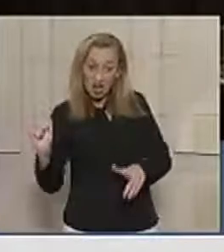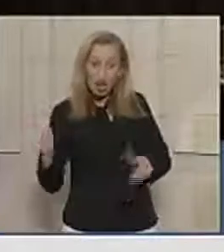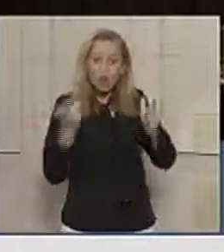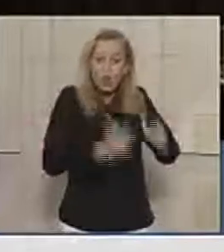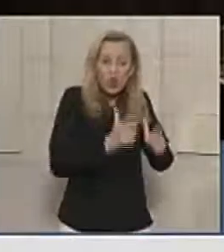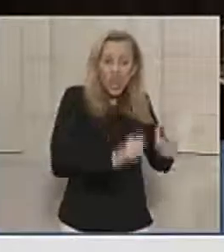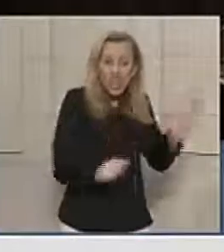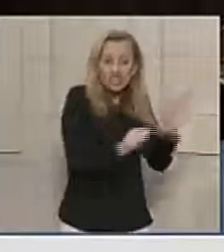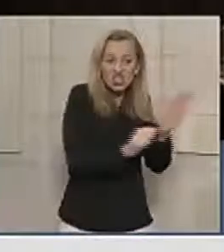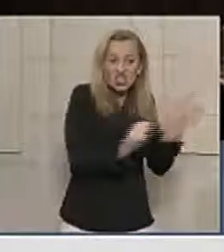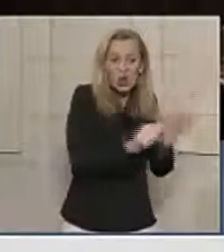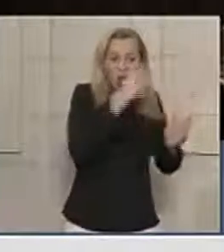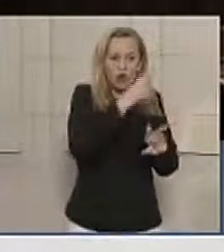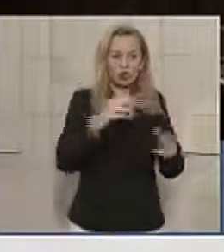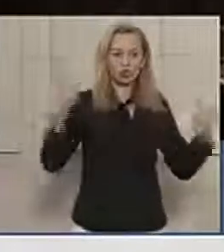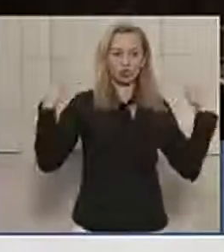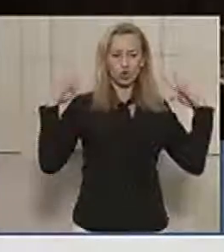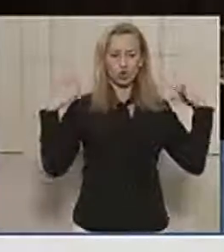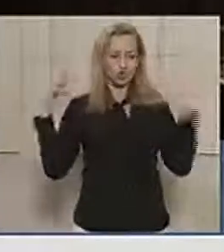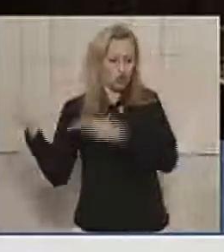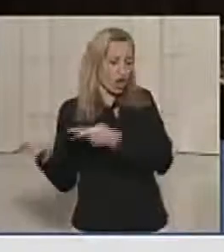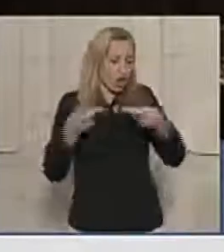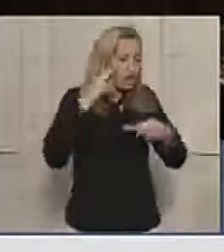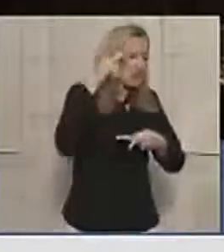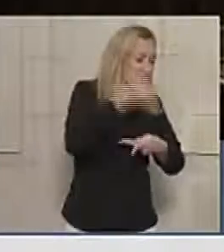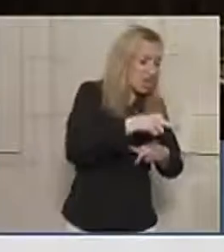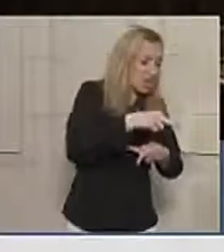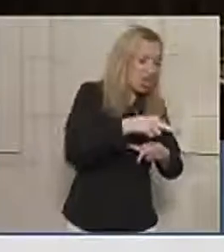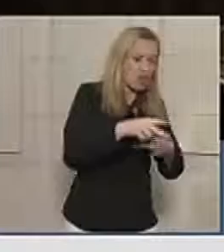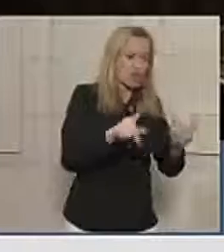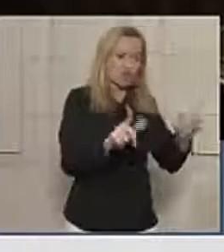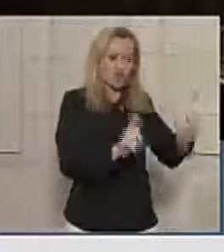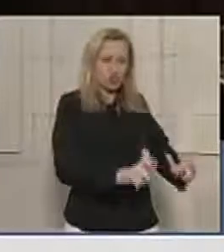a nossa cidade e encontrar a céu